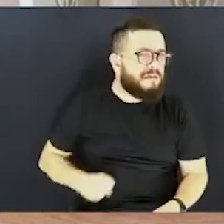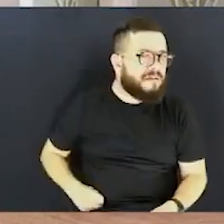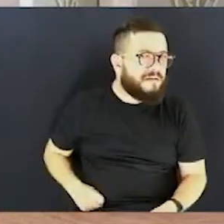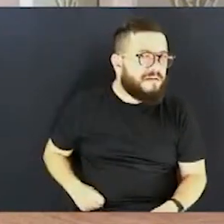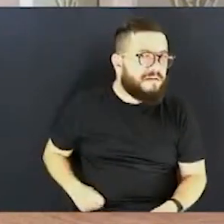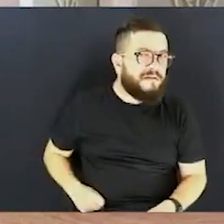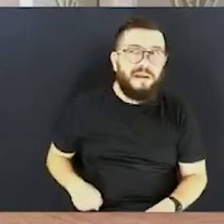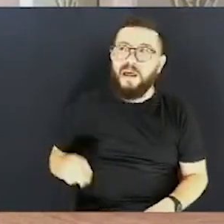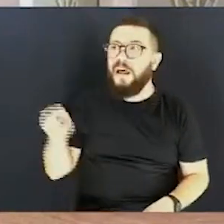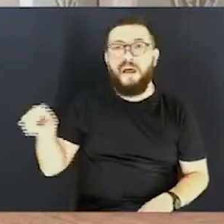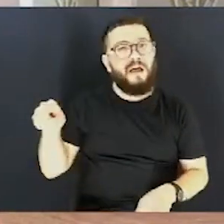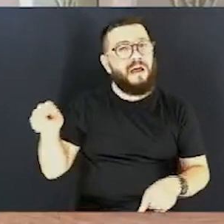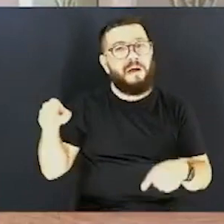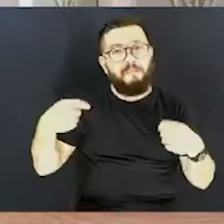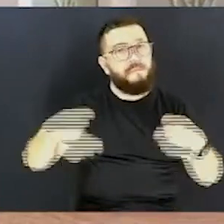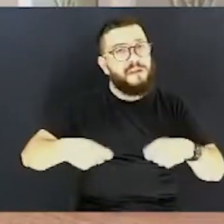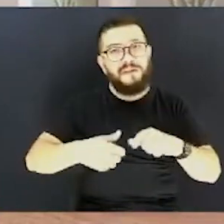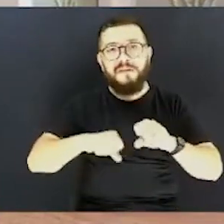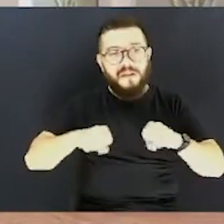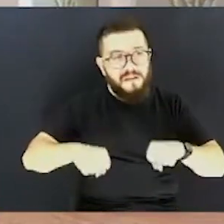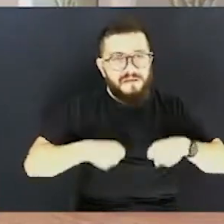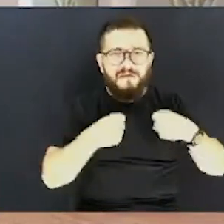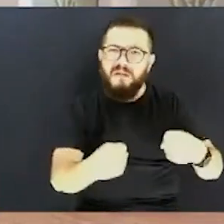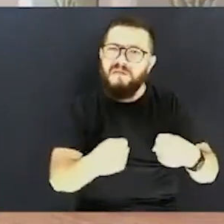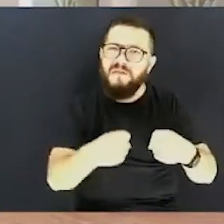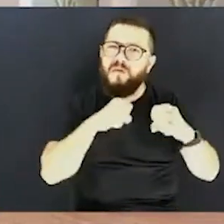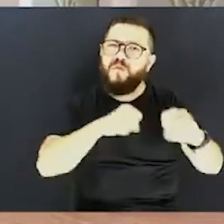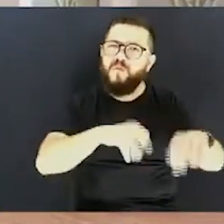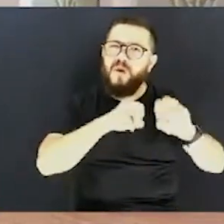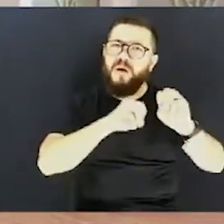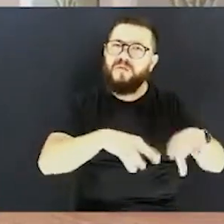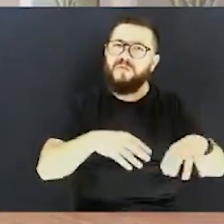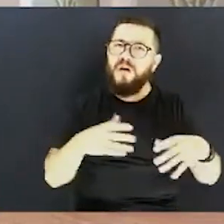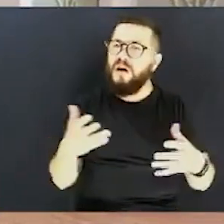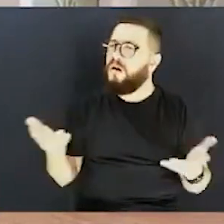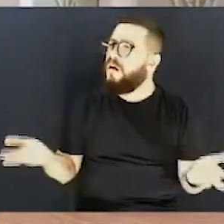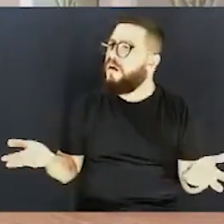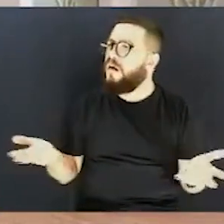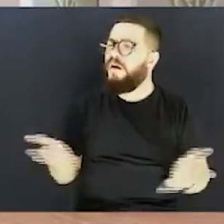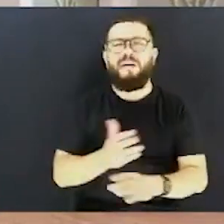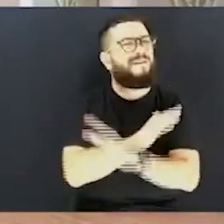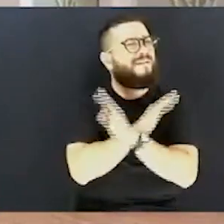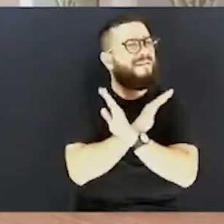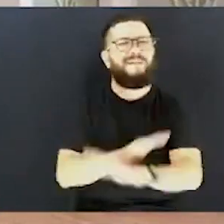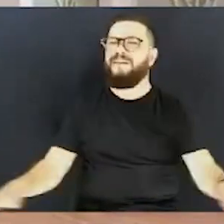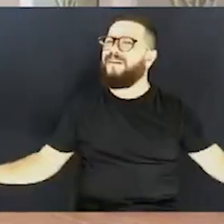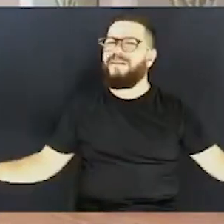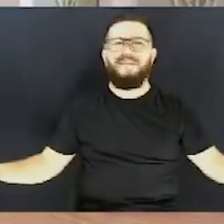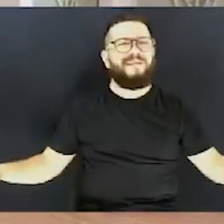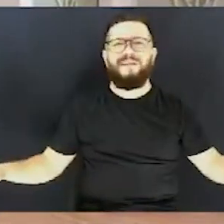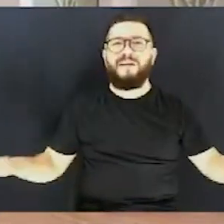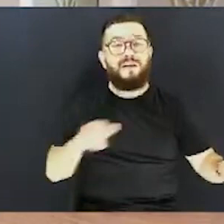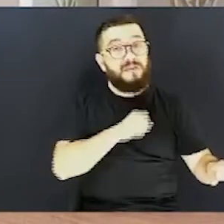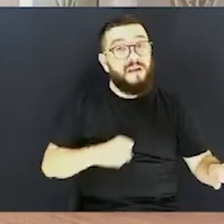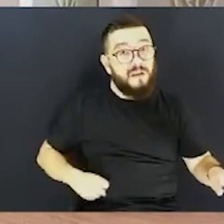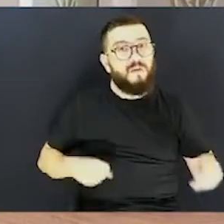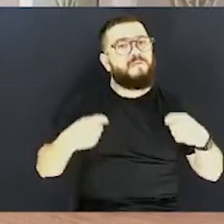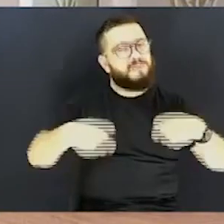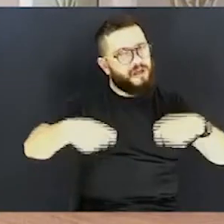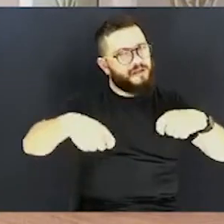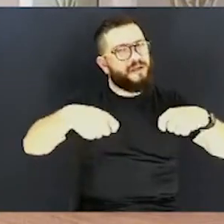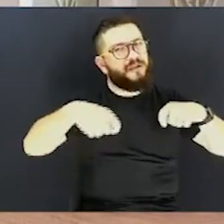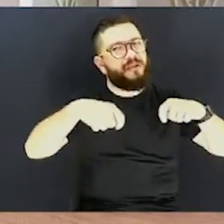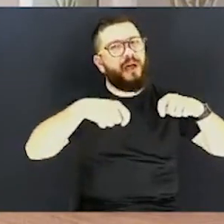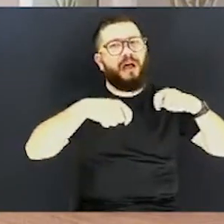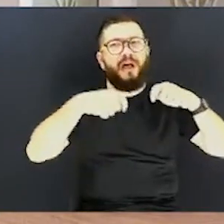frente defendendo a educação. Chega! Senadores servem para defender o interesse do Estado do